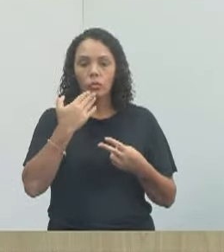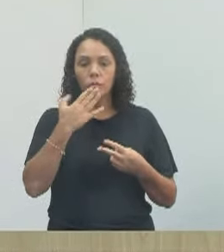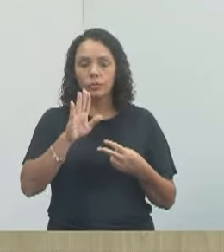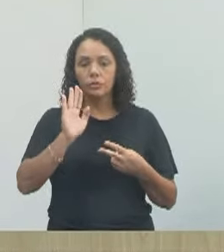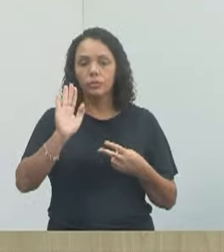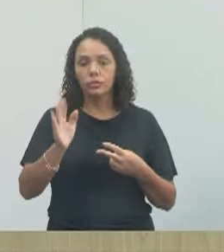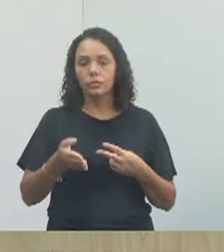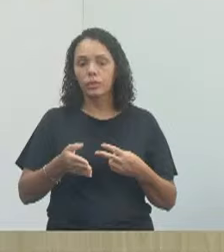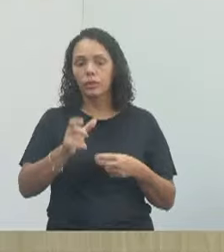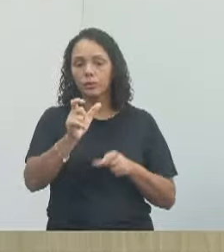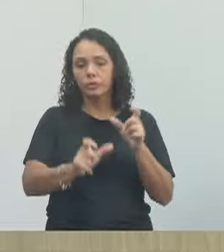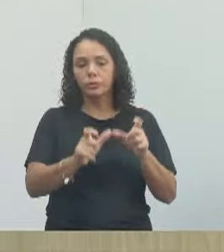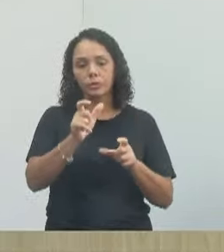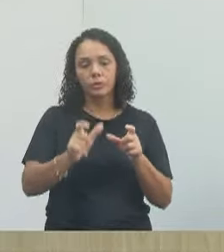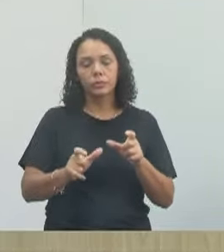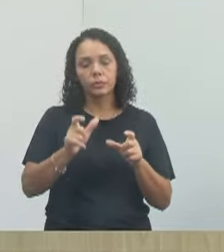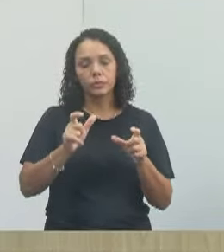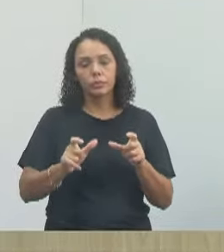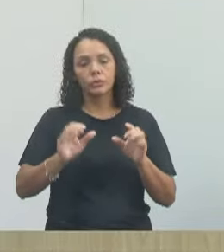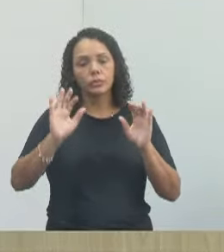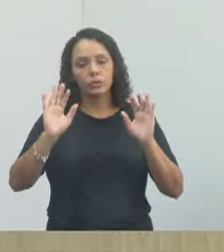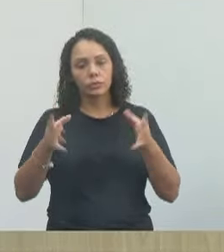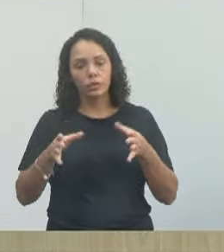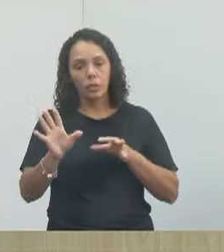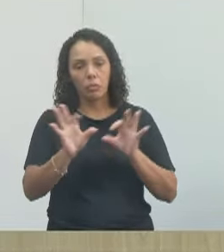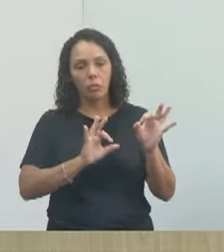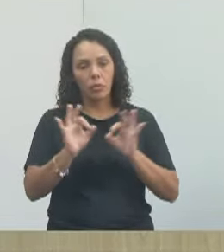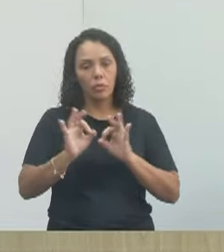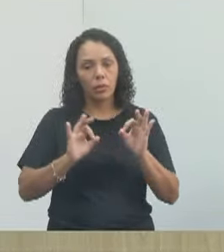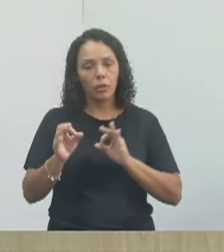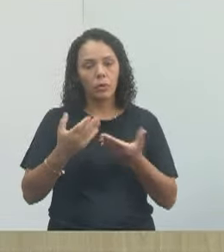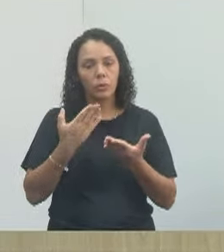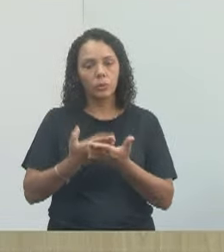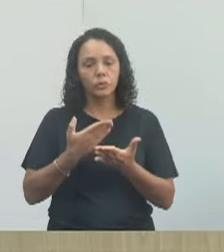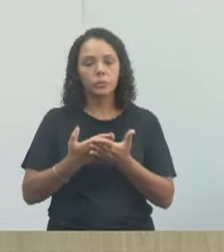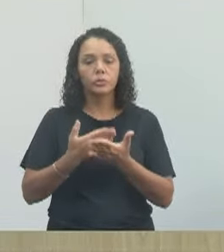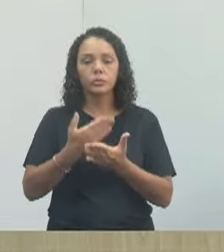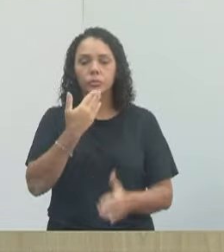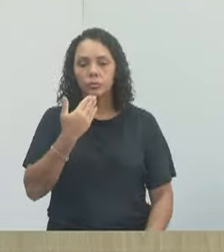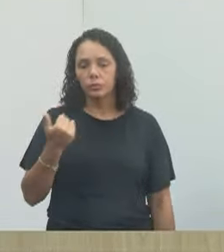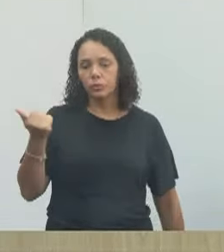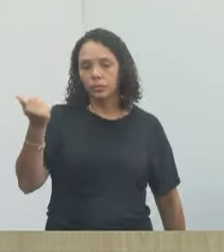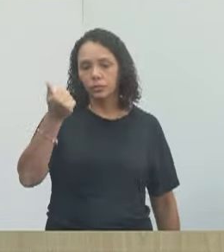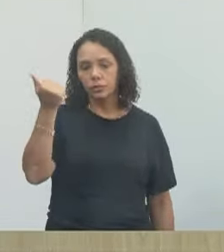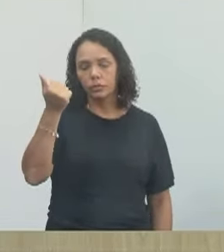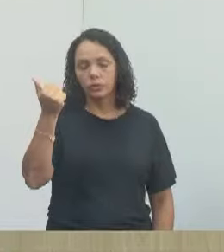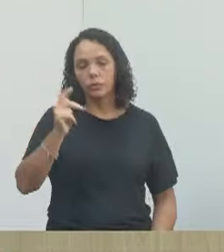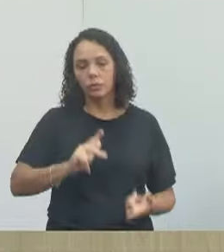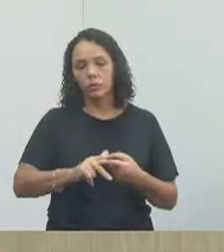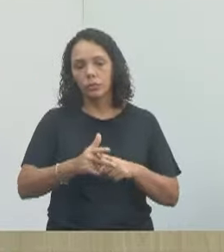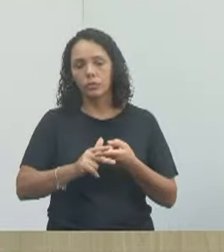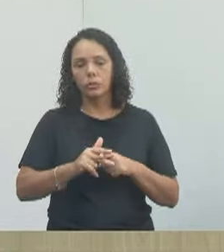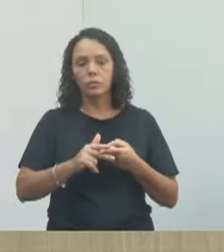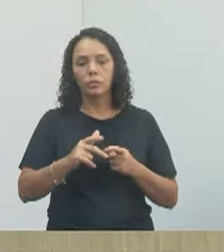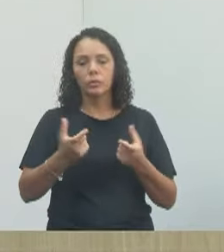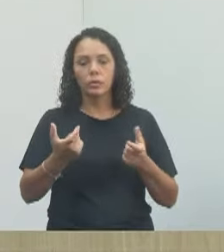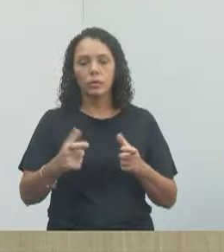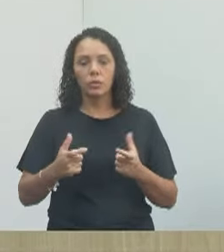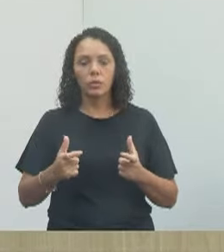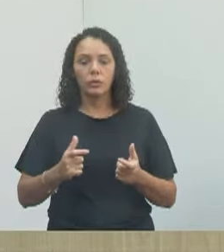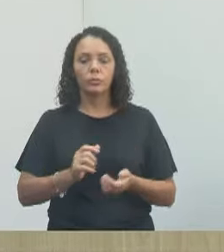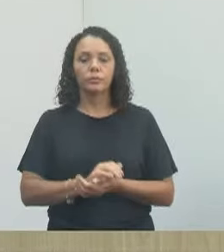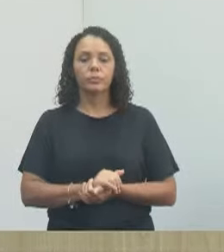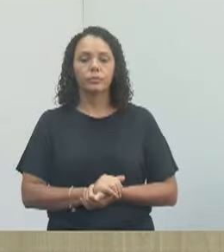feitos pelo munícipe foram elaborado estudos para a melhoria e revitalização do referido